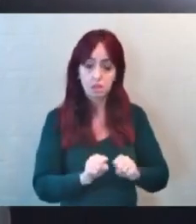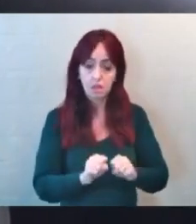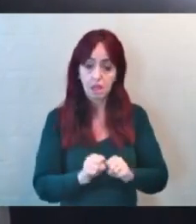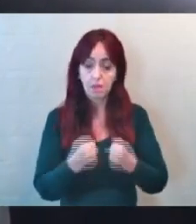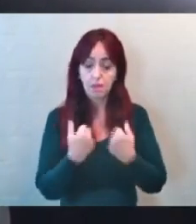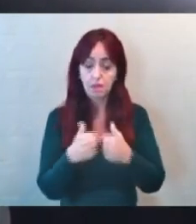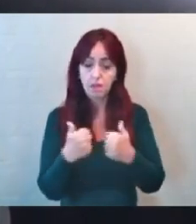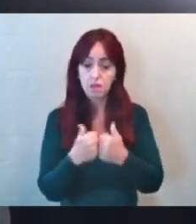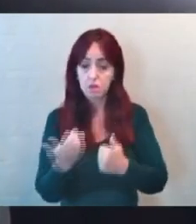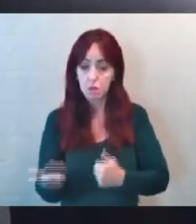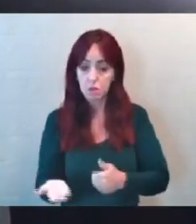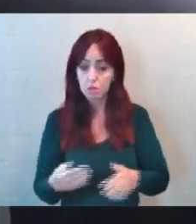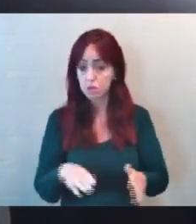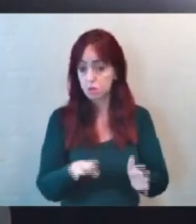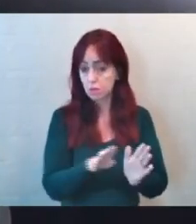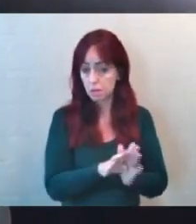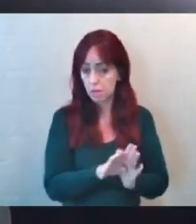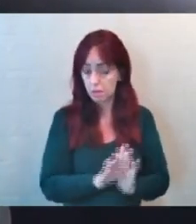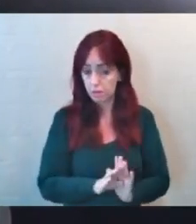outros que